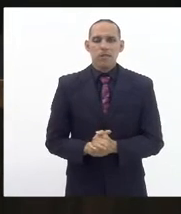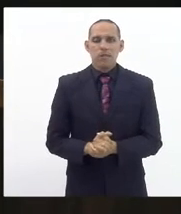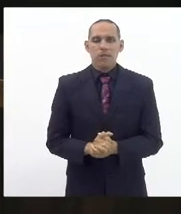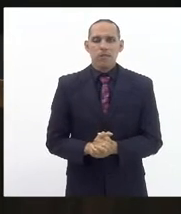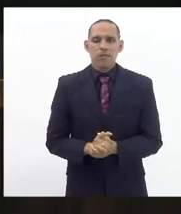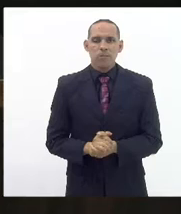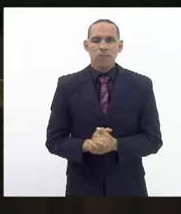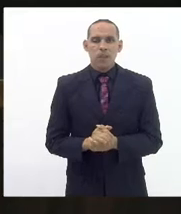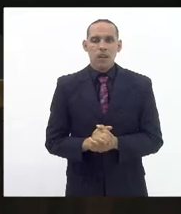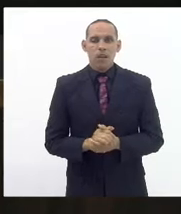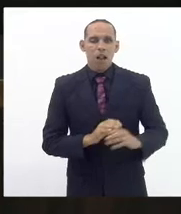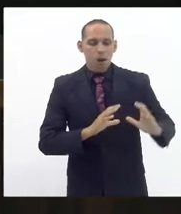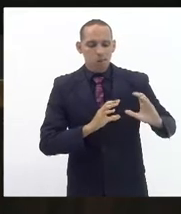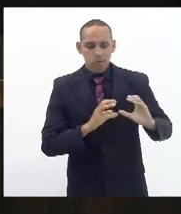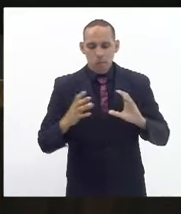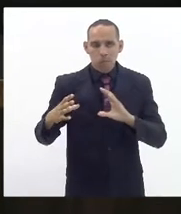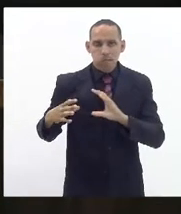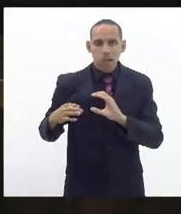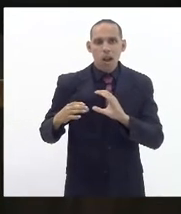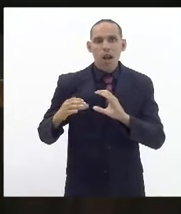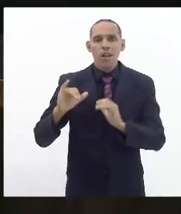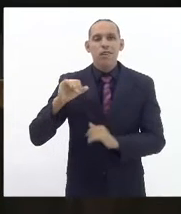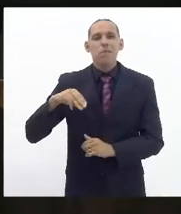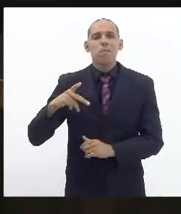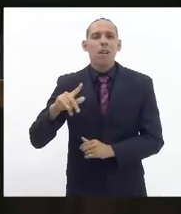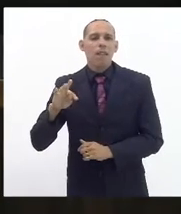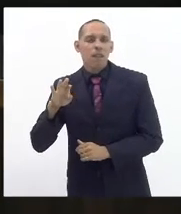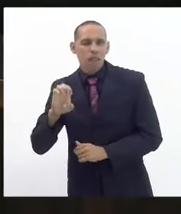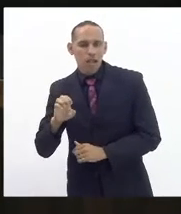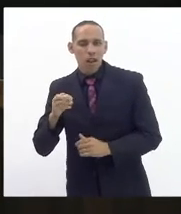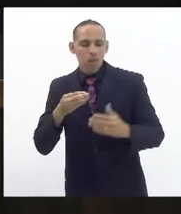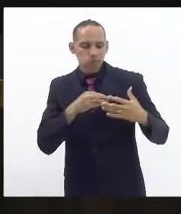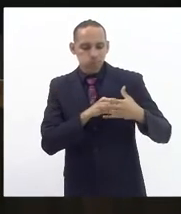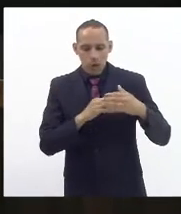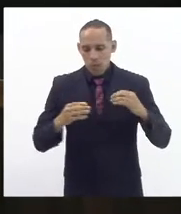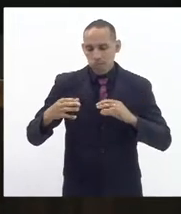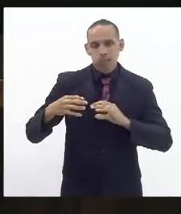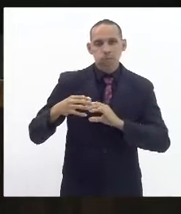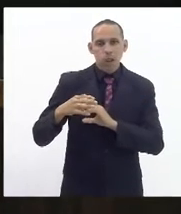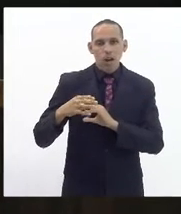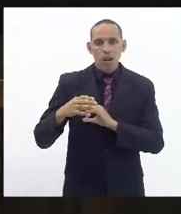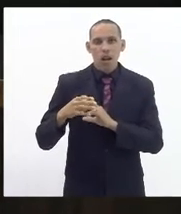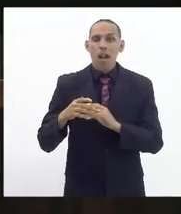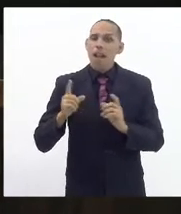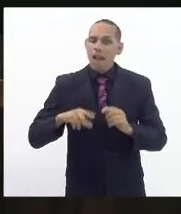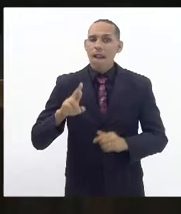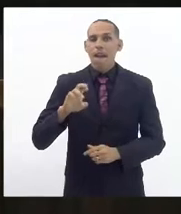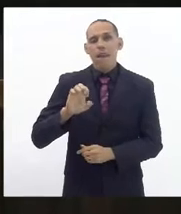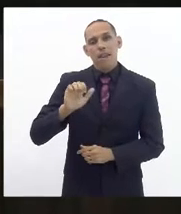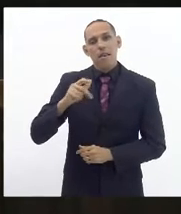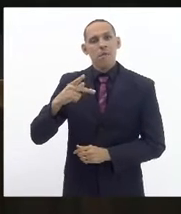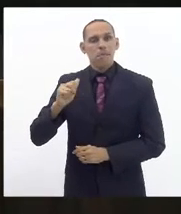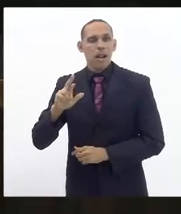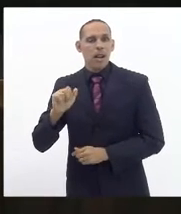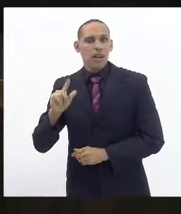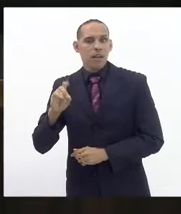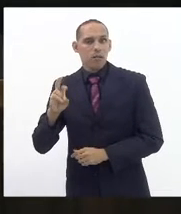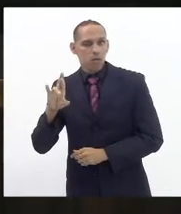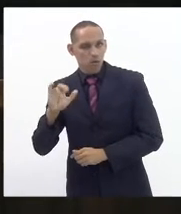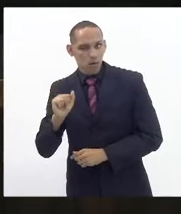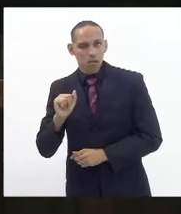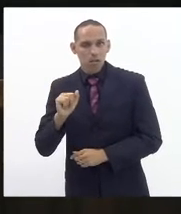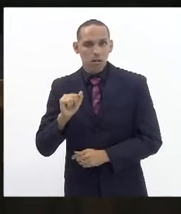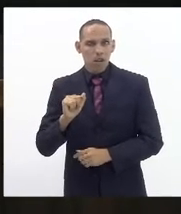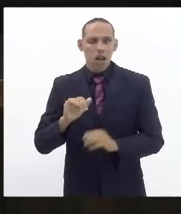de implante mamário como cirurgia reparadora em todos os casos de complicações, doenças ou efeitos